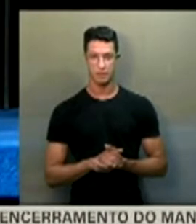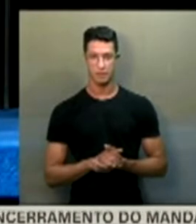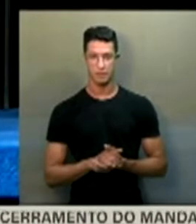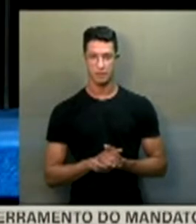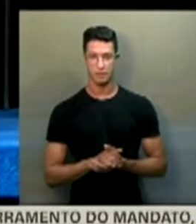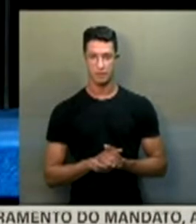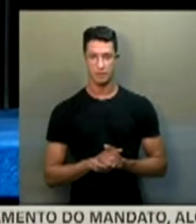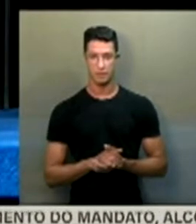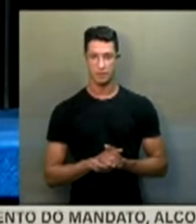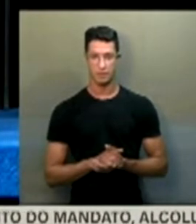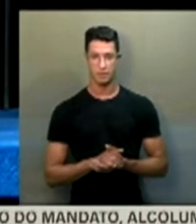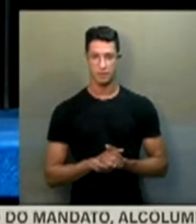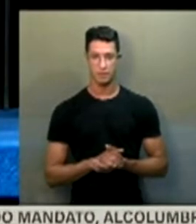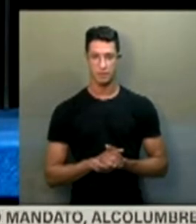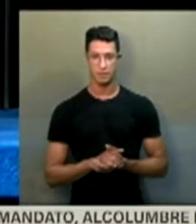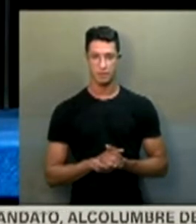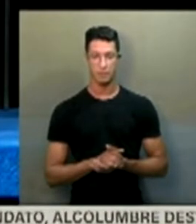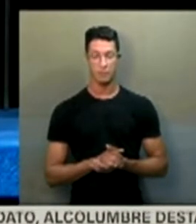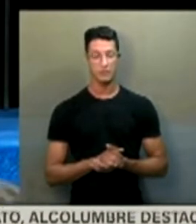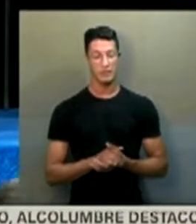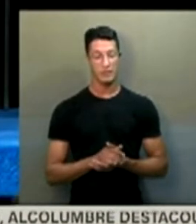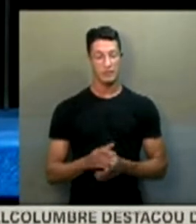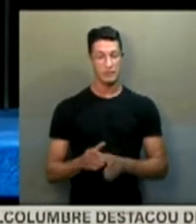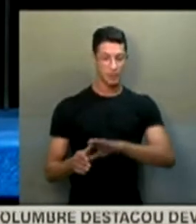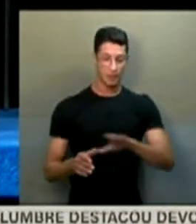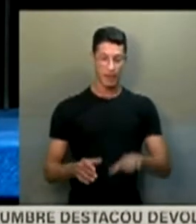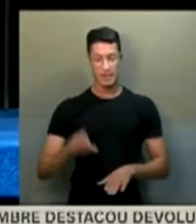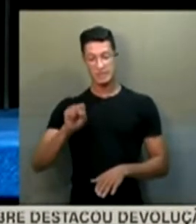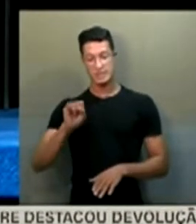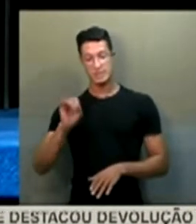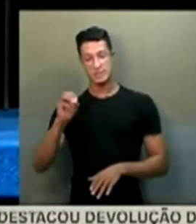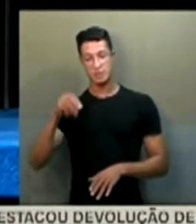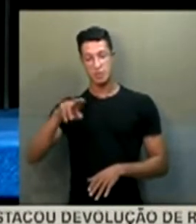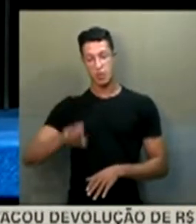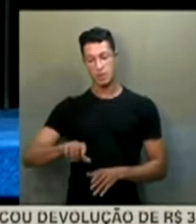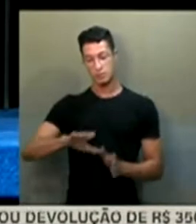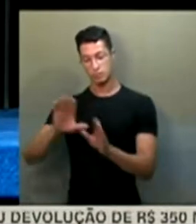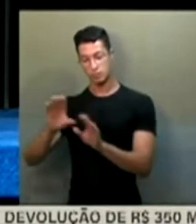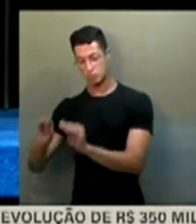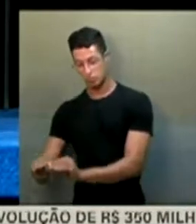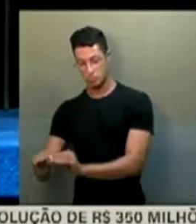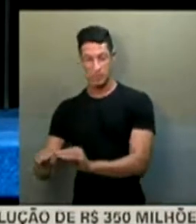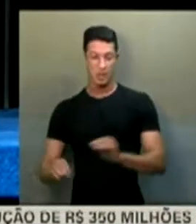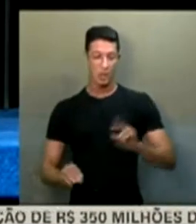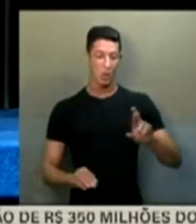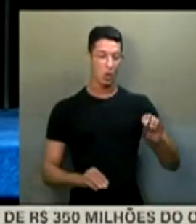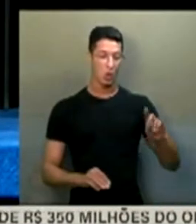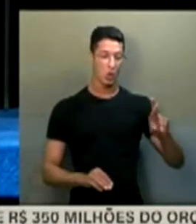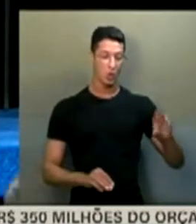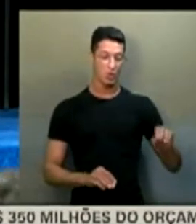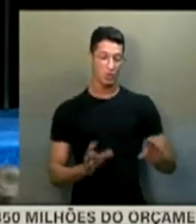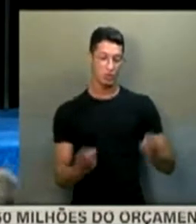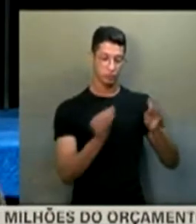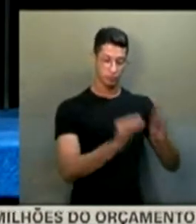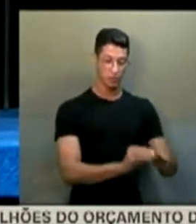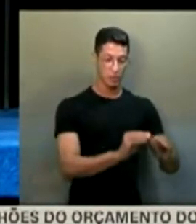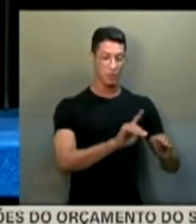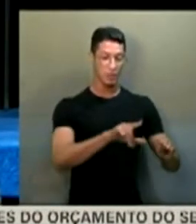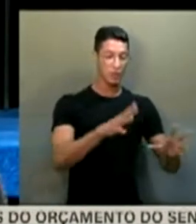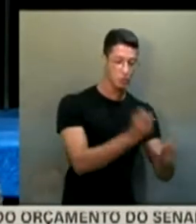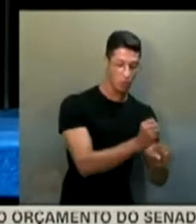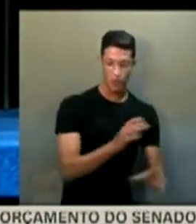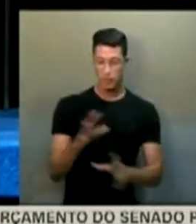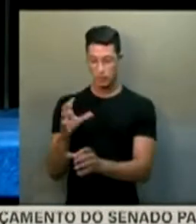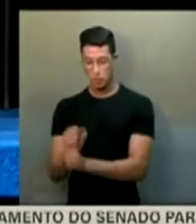Nós vamos separar o voto da Simone pro lado de cá, o voto do Rodrigo pro lado de lá, e depois a gente conta e morreu. Tá bom